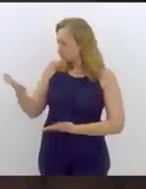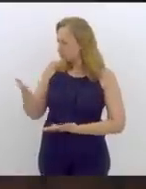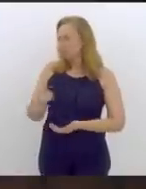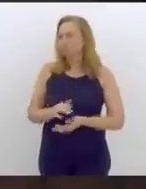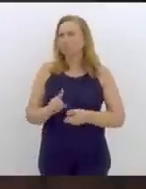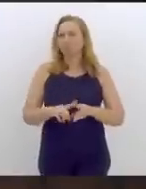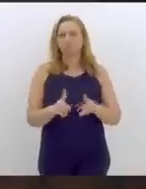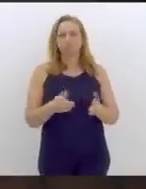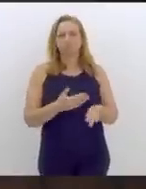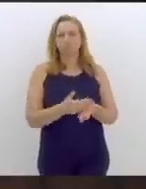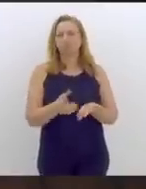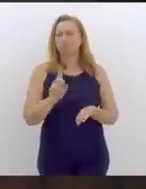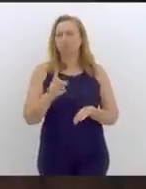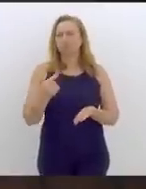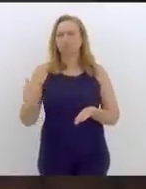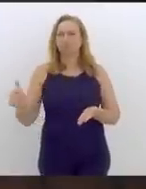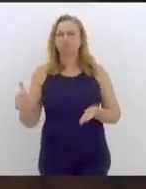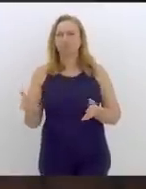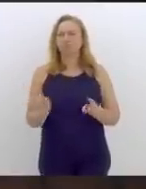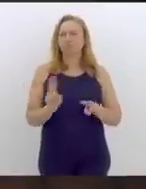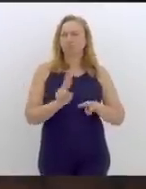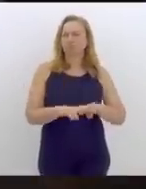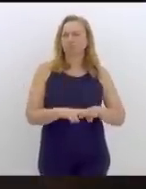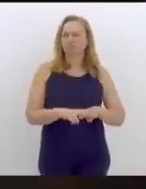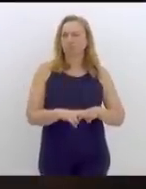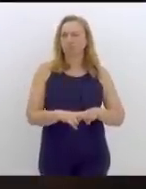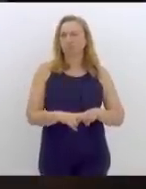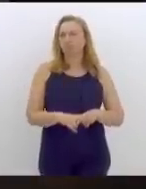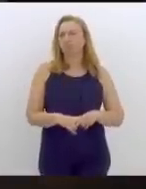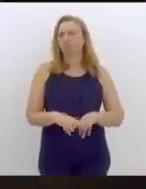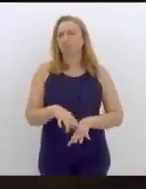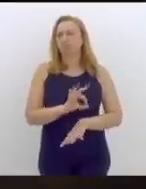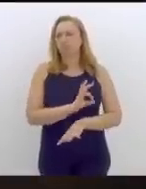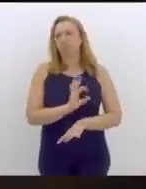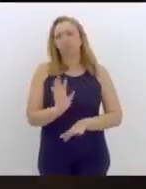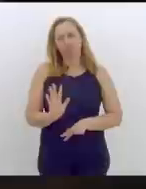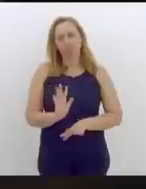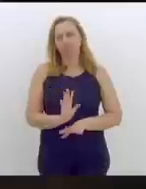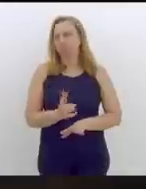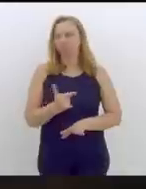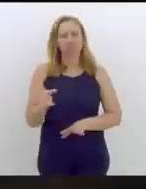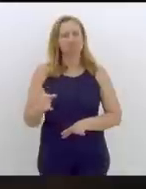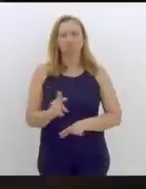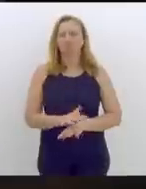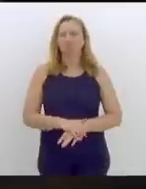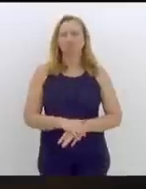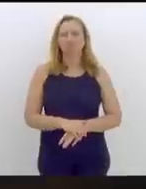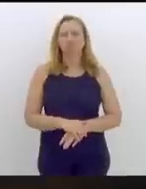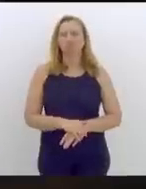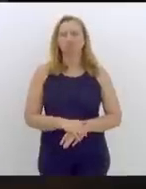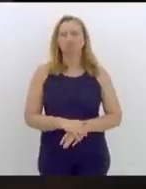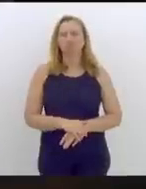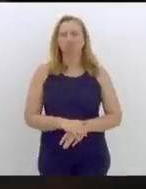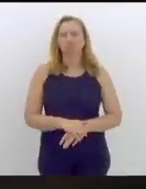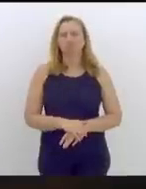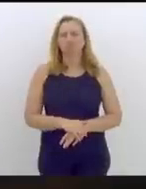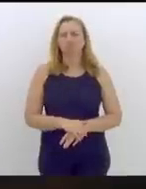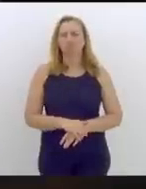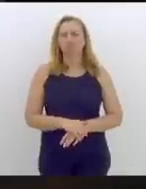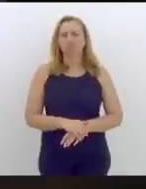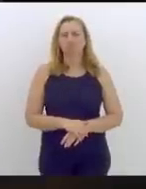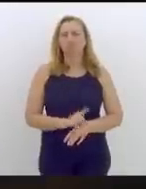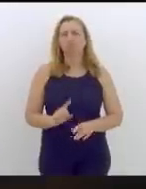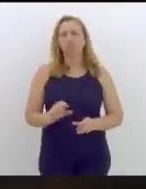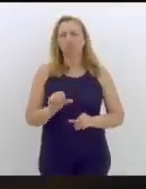não existe mais a prisão do acautelamento do a princípio não não existe seria feito